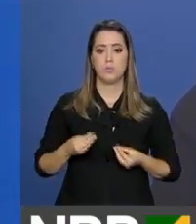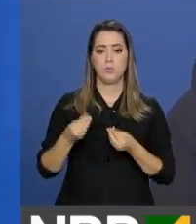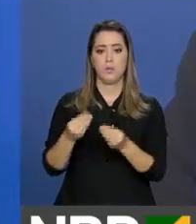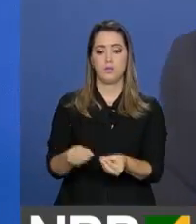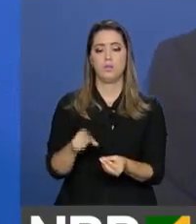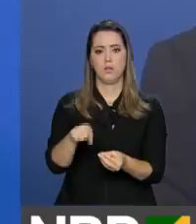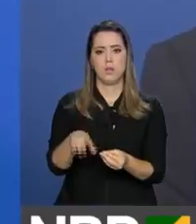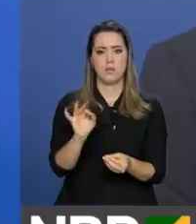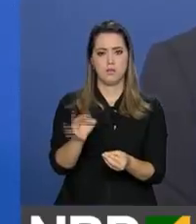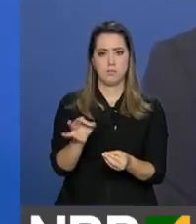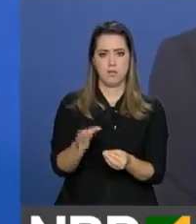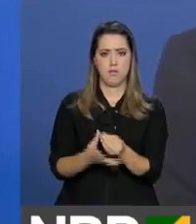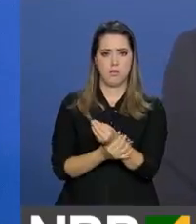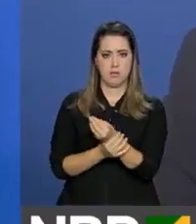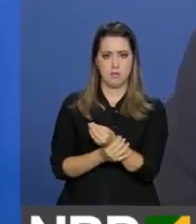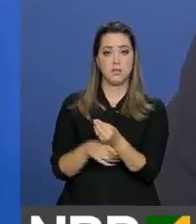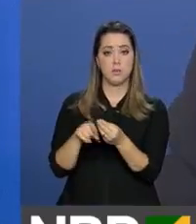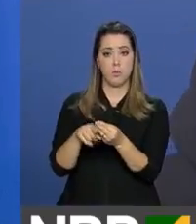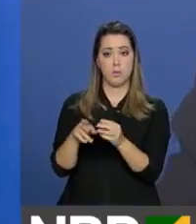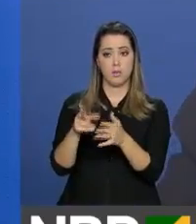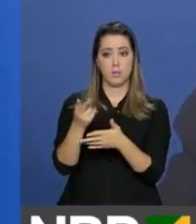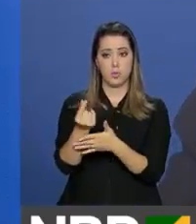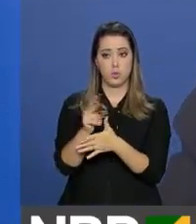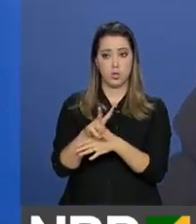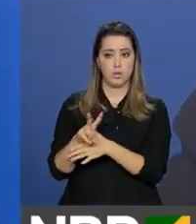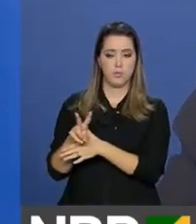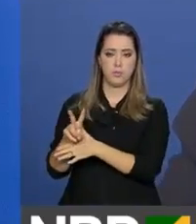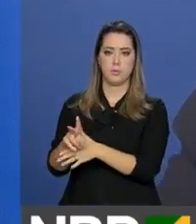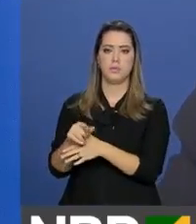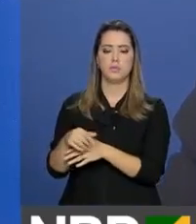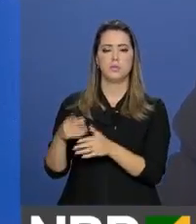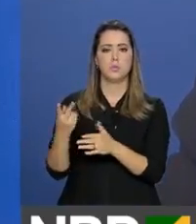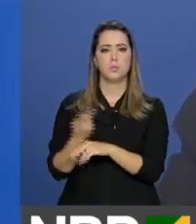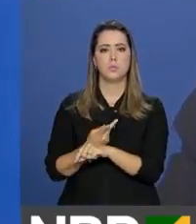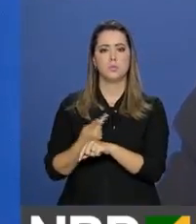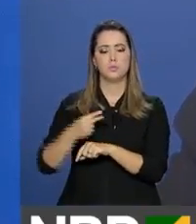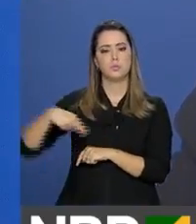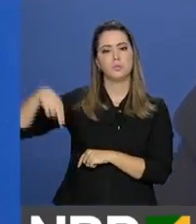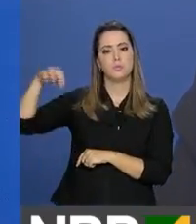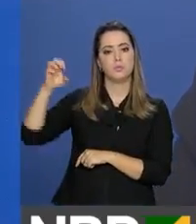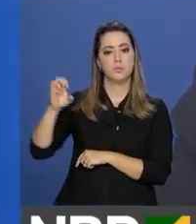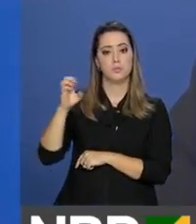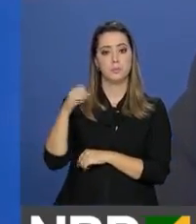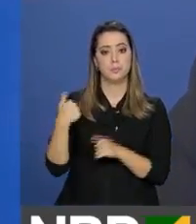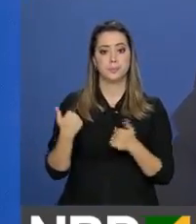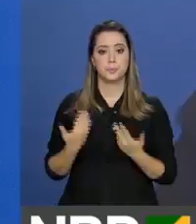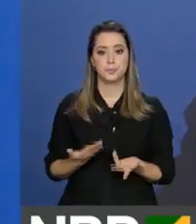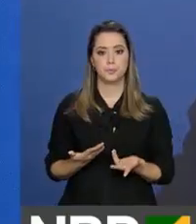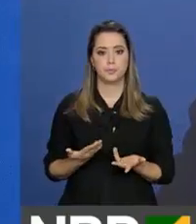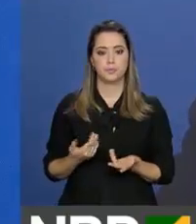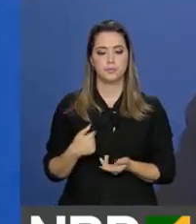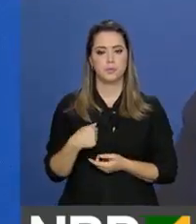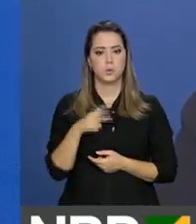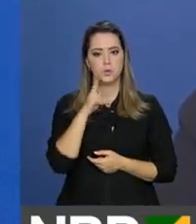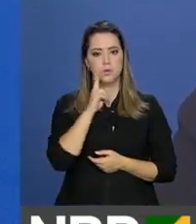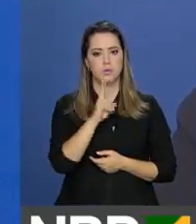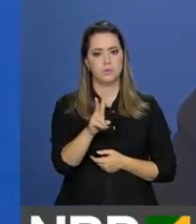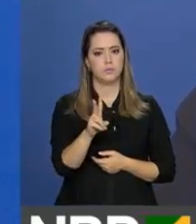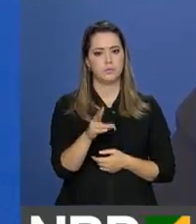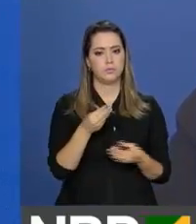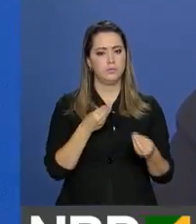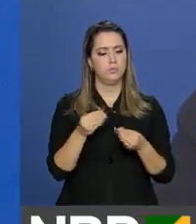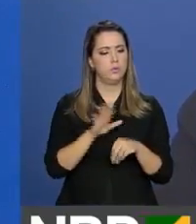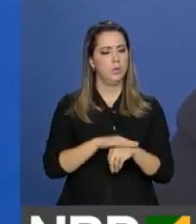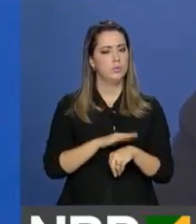garantia de crédito que fossem procurar no Banco do Nordeste, naturalmente, né? E então eu vejo interessante, há